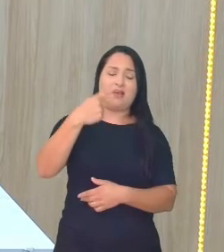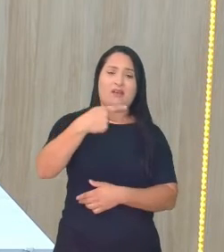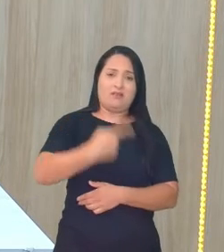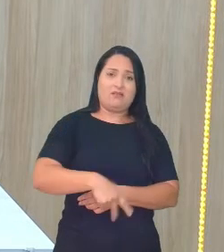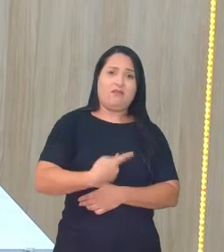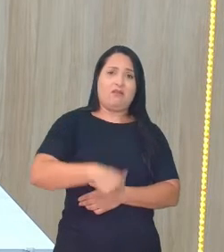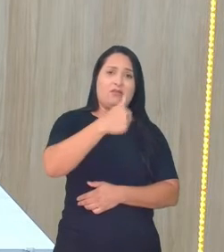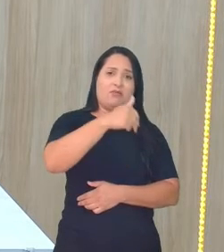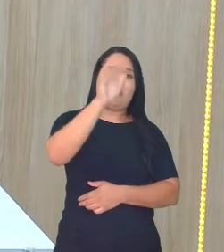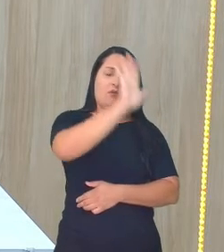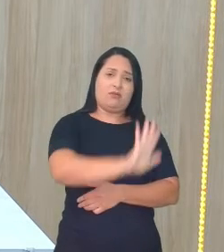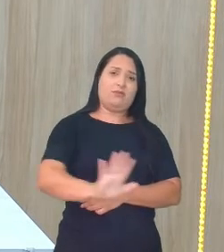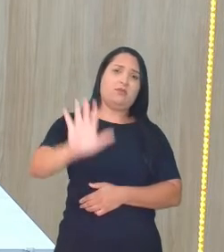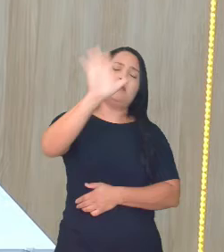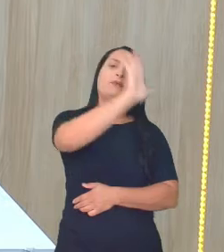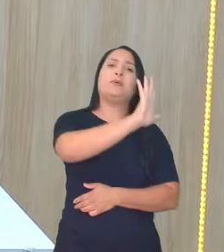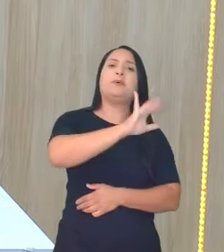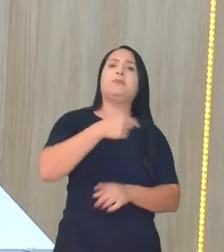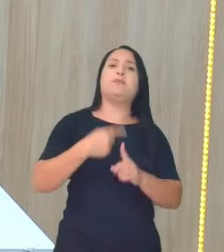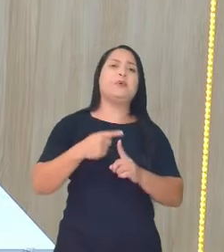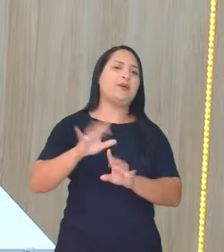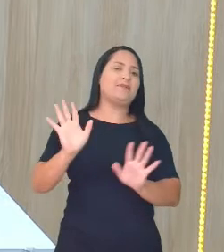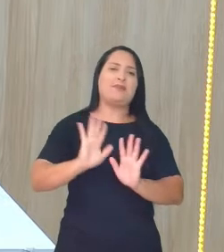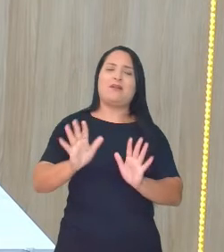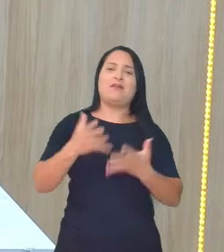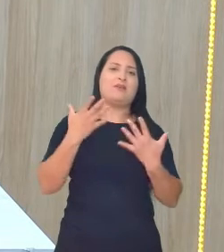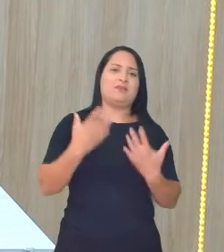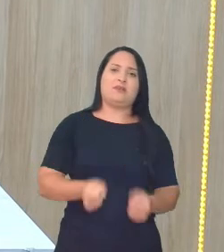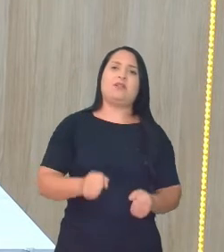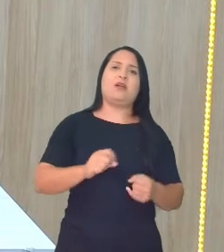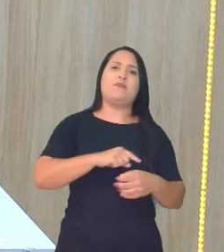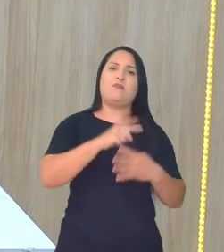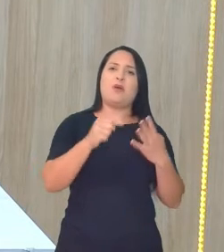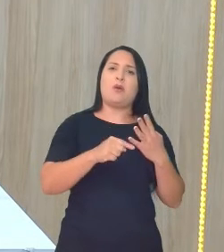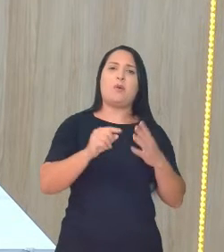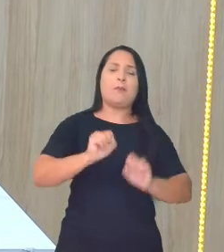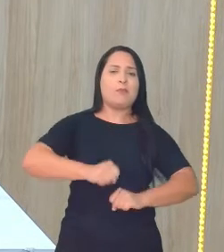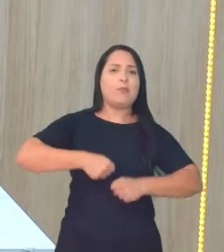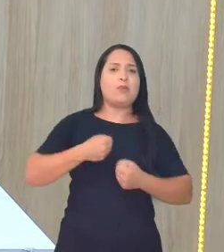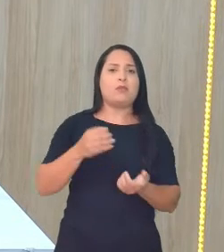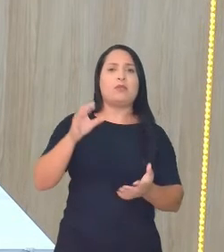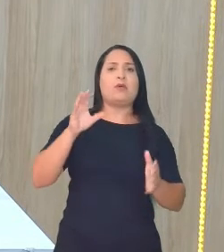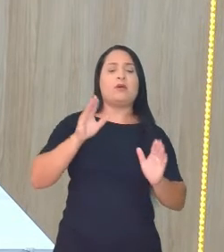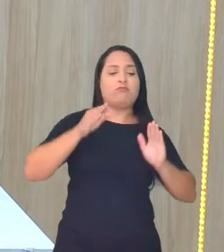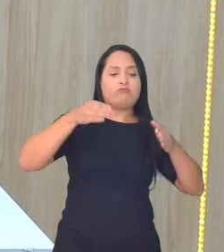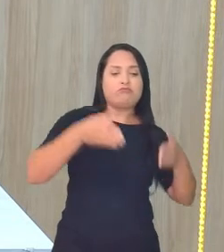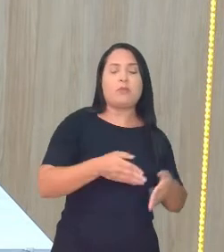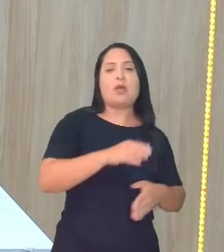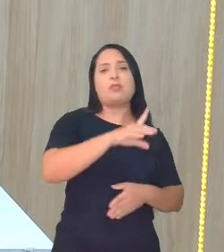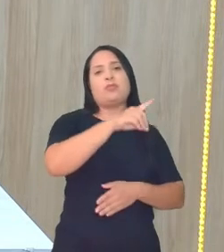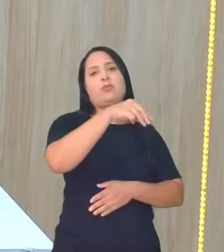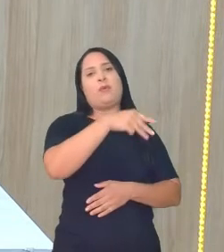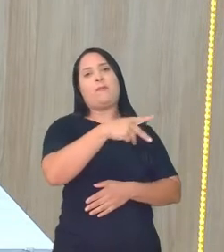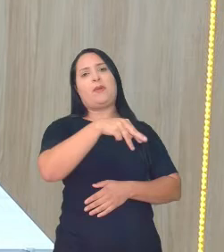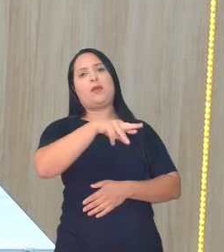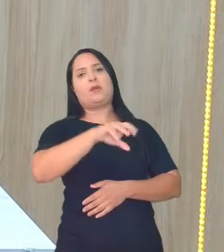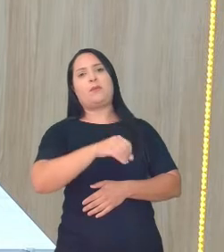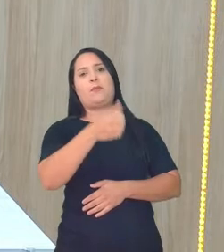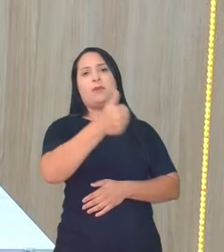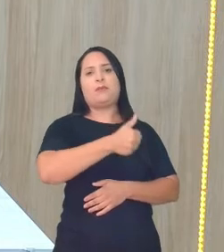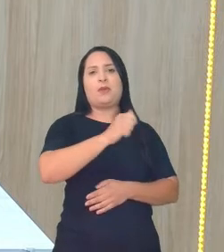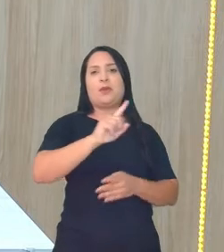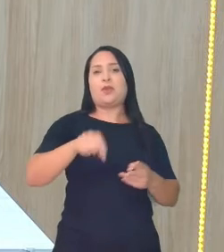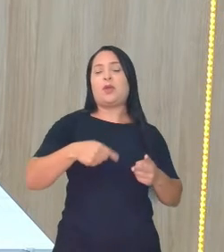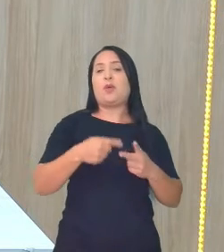Nordeste, porque não aceitaram esse poder centralizador de Dom Pedro I. E outra questão é o